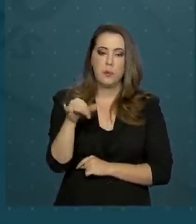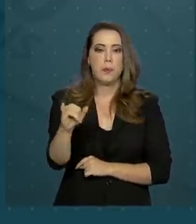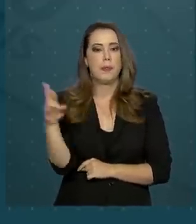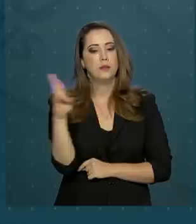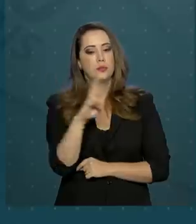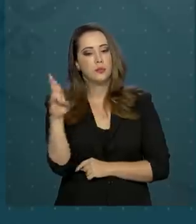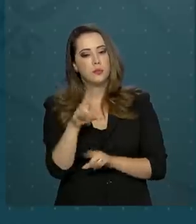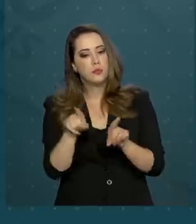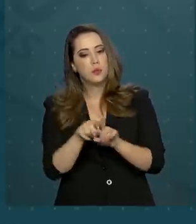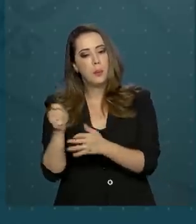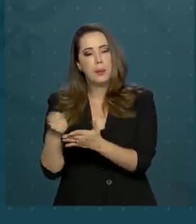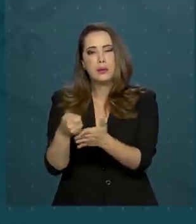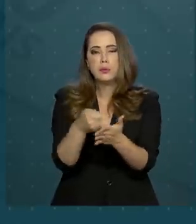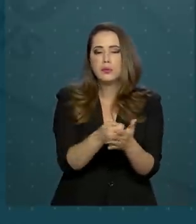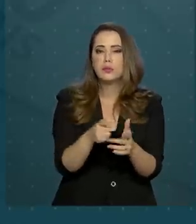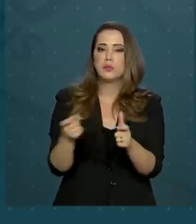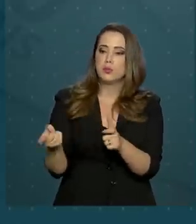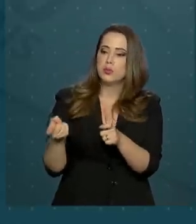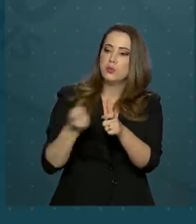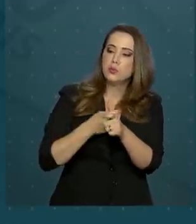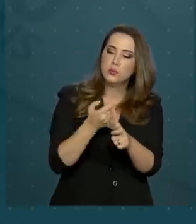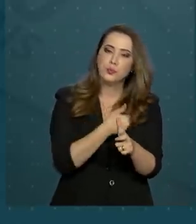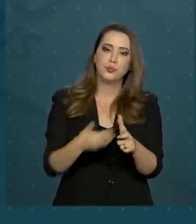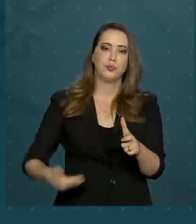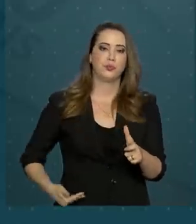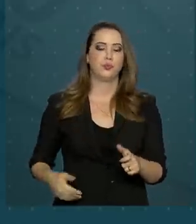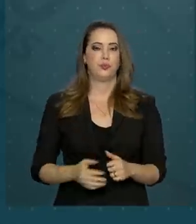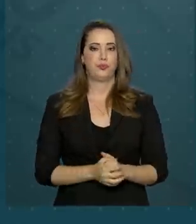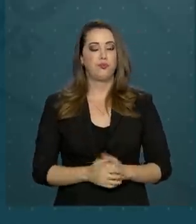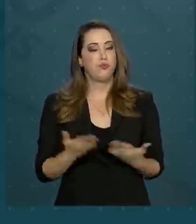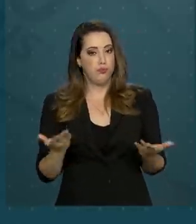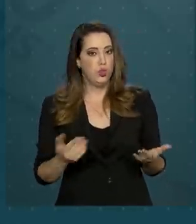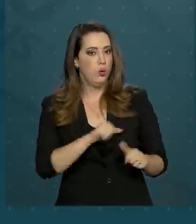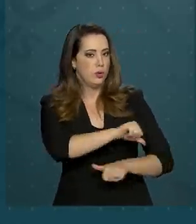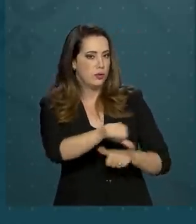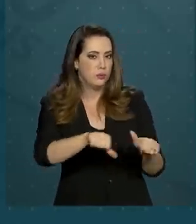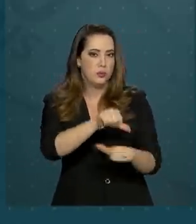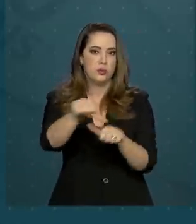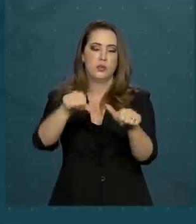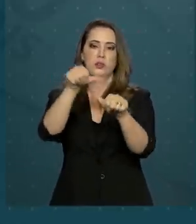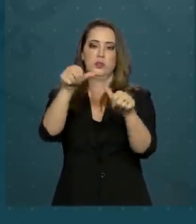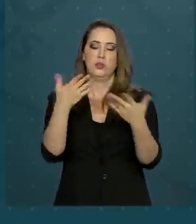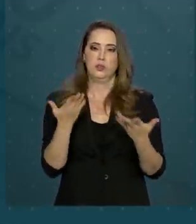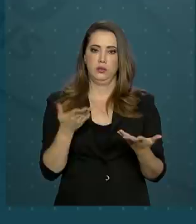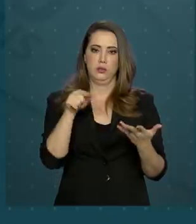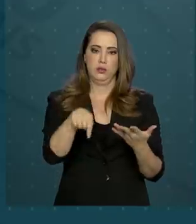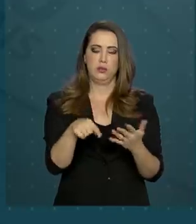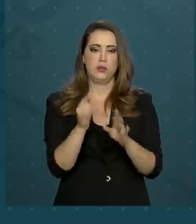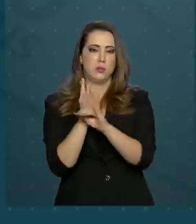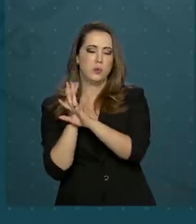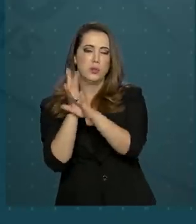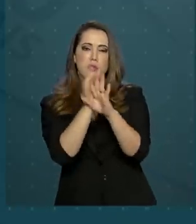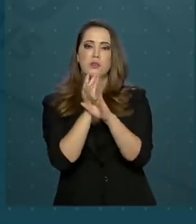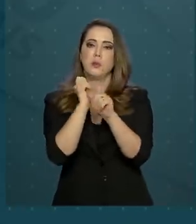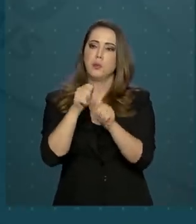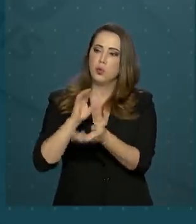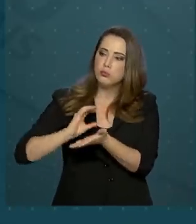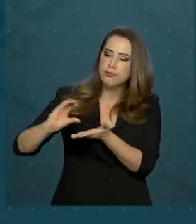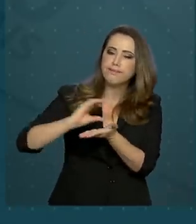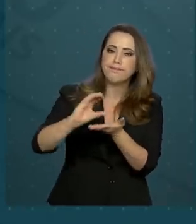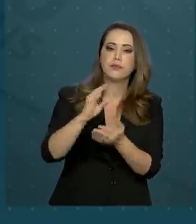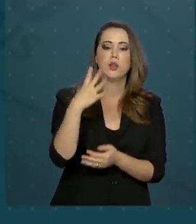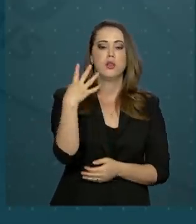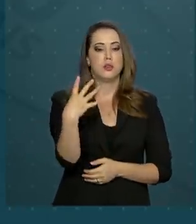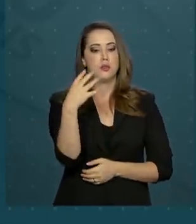parados em fundos para o pagamento da dívida pública. Com essas mudanças, estados e municípios podem receber de